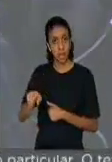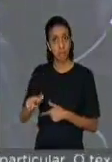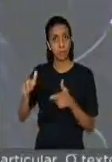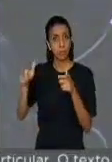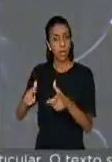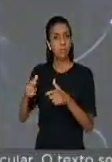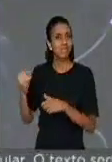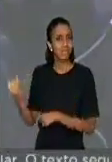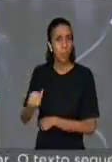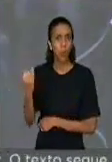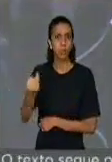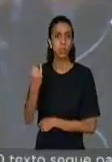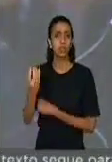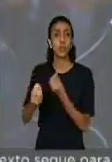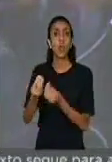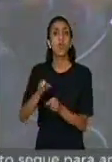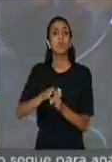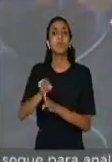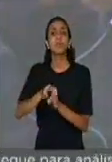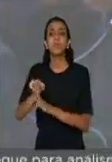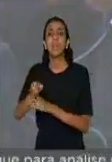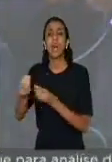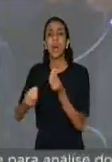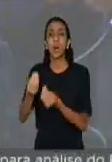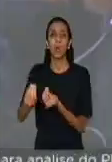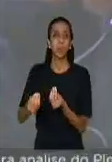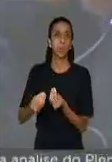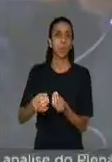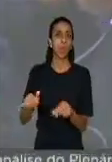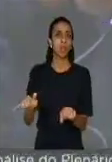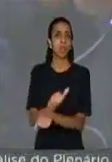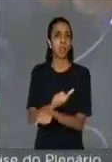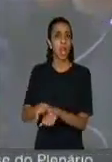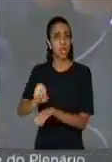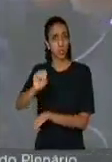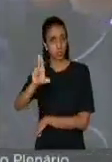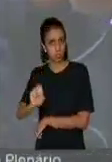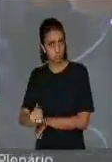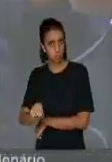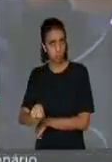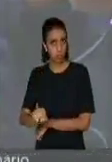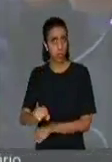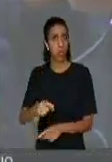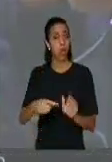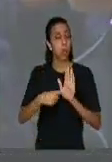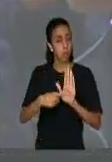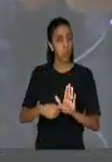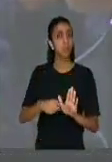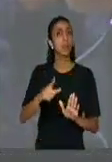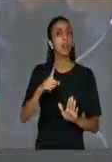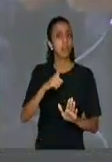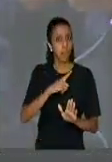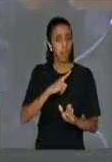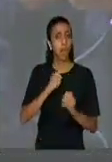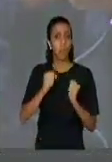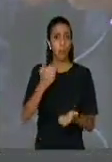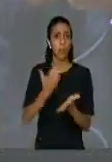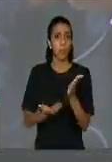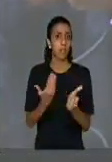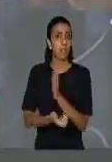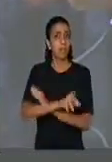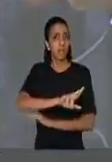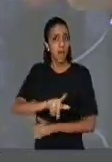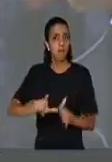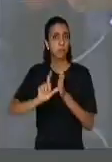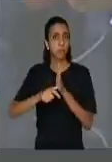que é um espaço fundamental para a orientação das políticas do SUS, um grave retrocesso na política de saúde mental que aponta